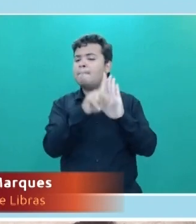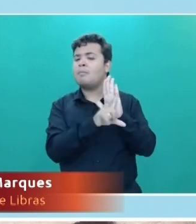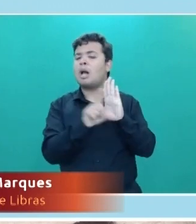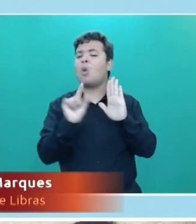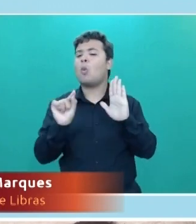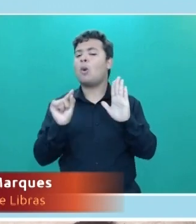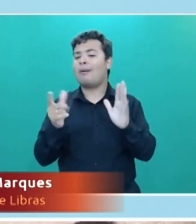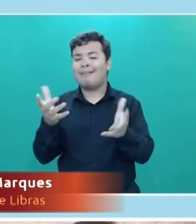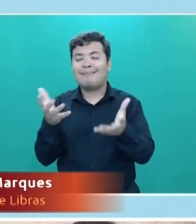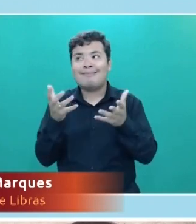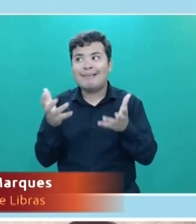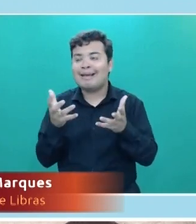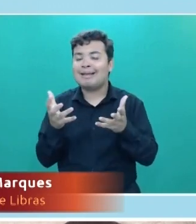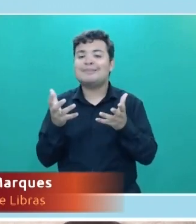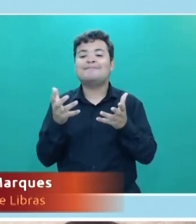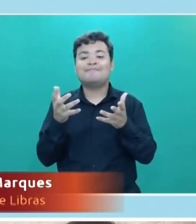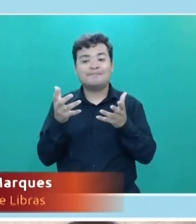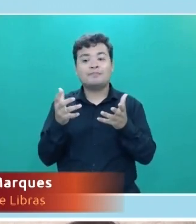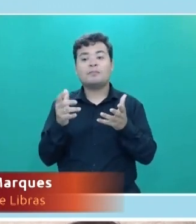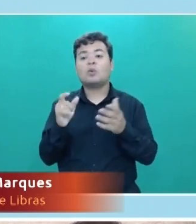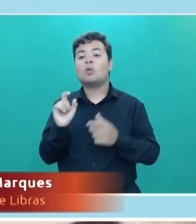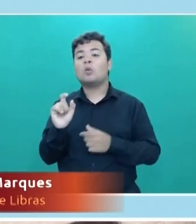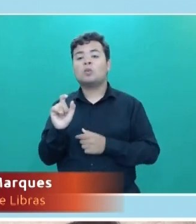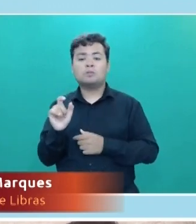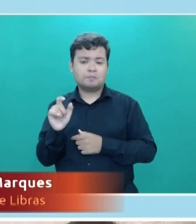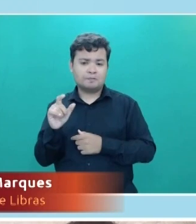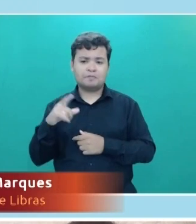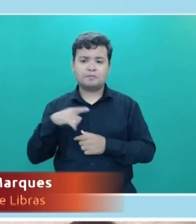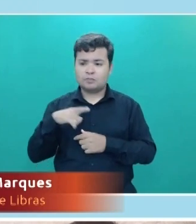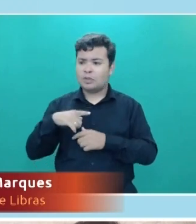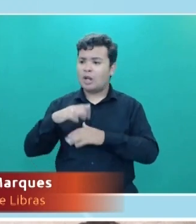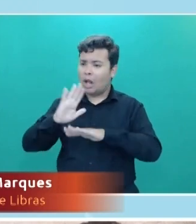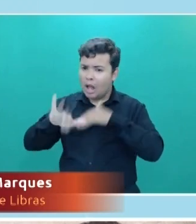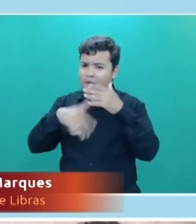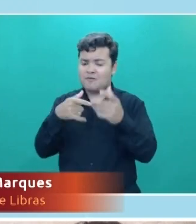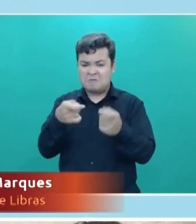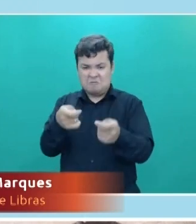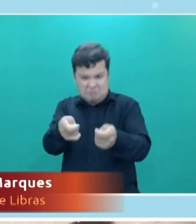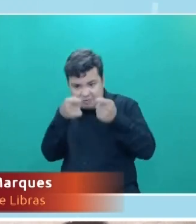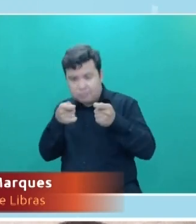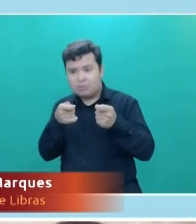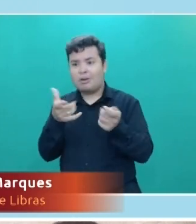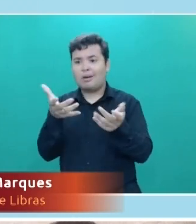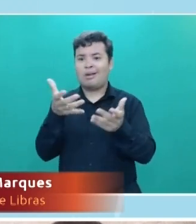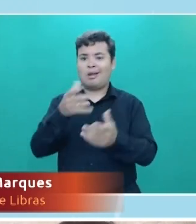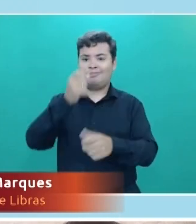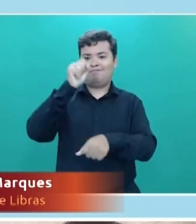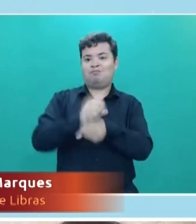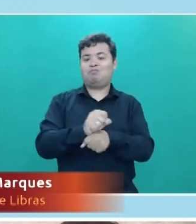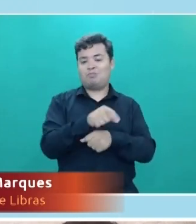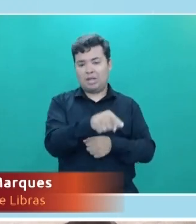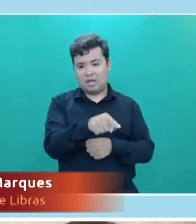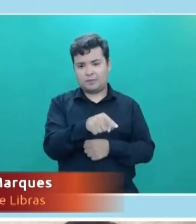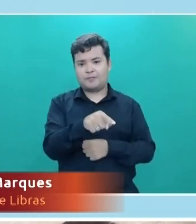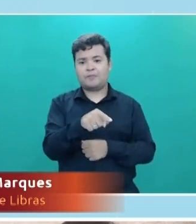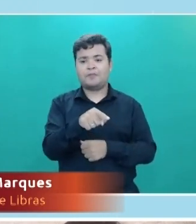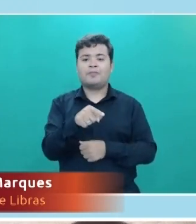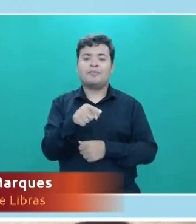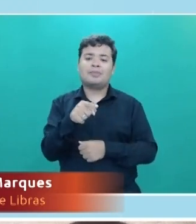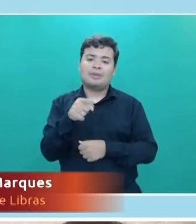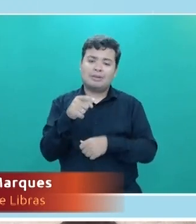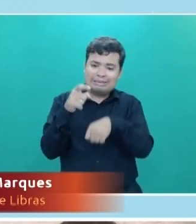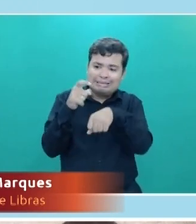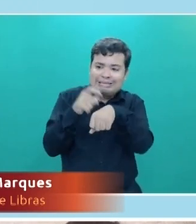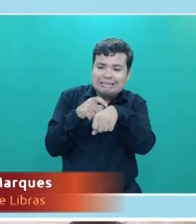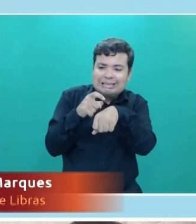justamente frear determinados avanços, né? Toda a discussão que infelizmente a gente não vai, eu acho que é tema para